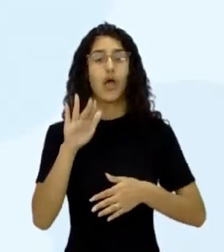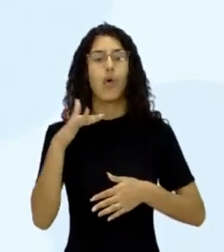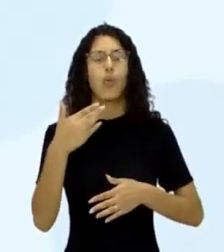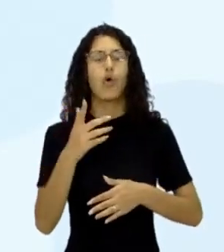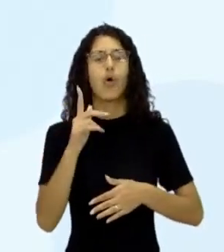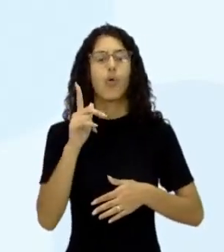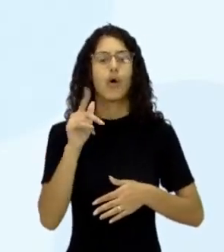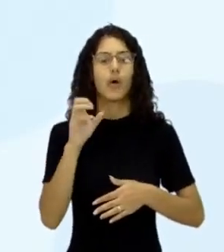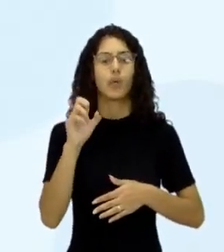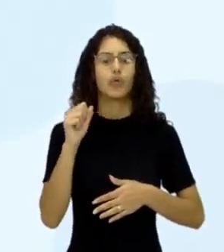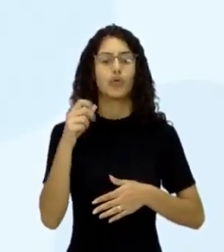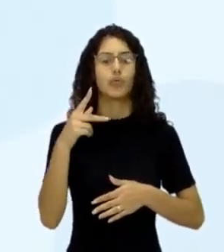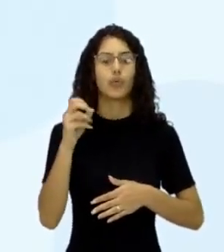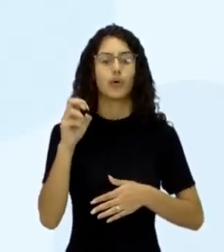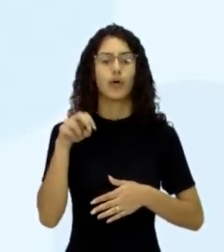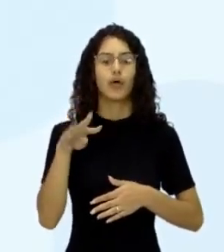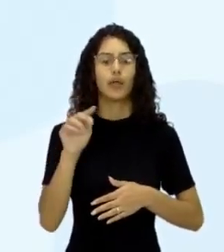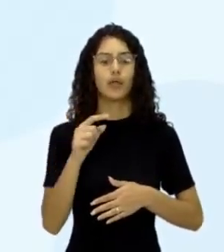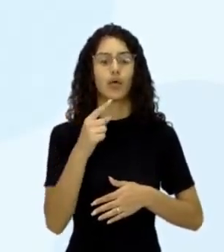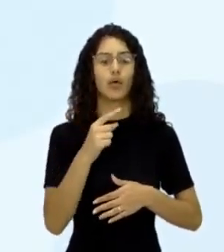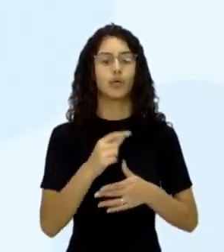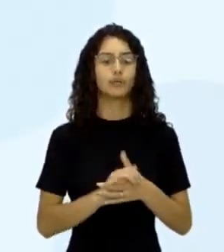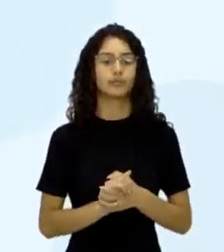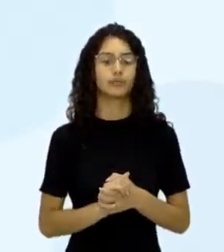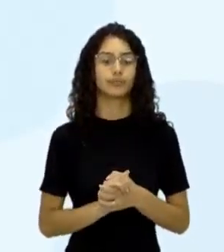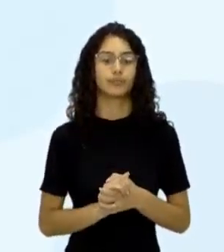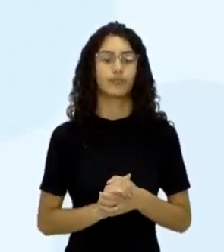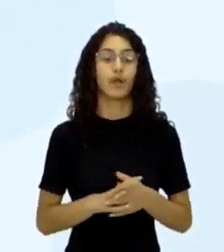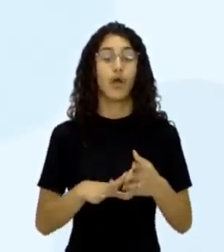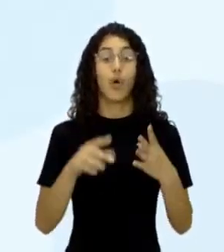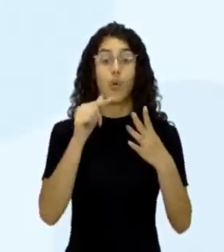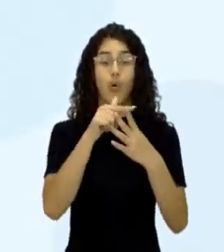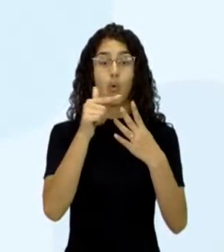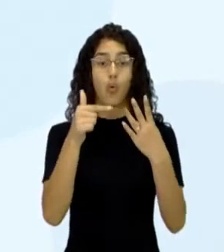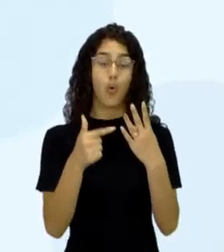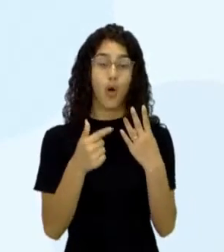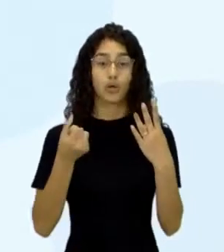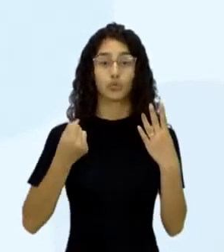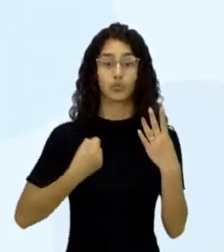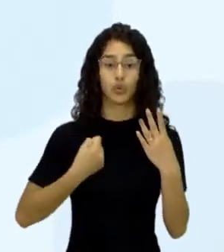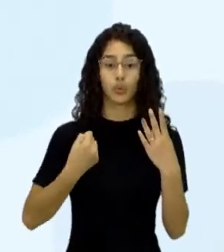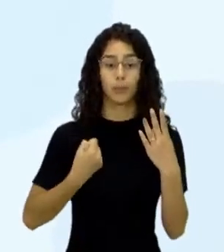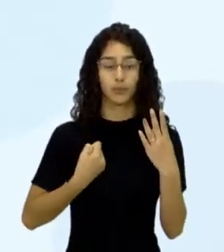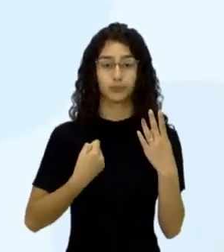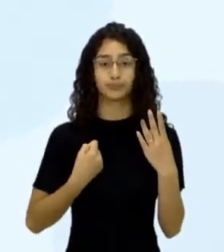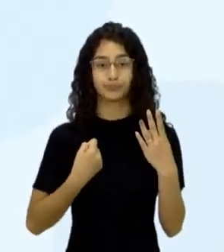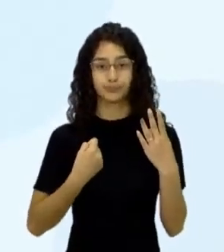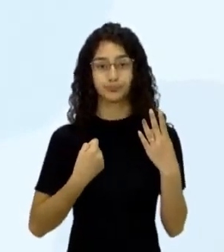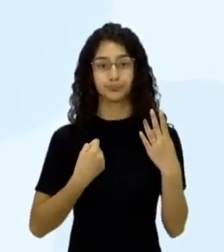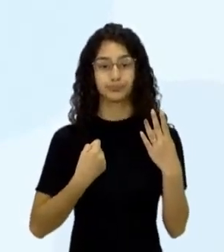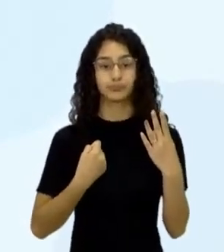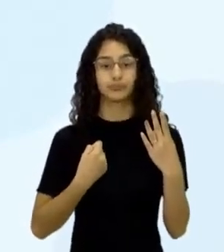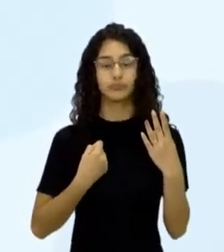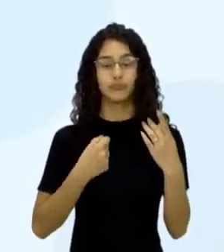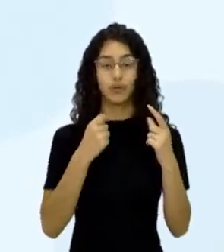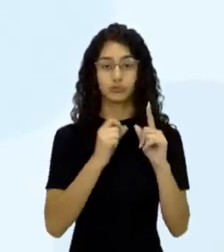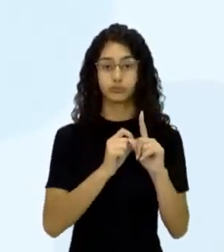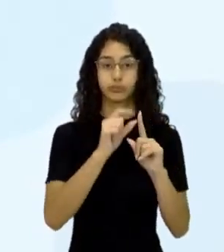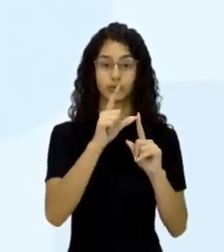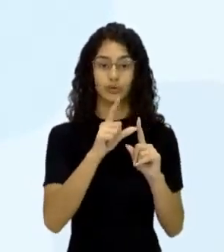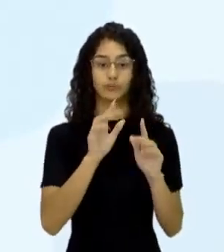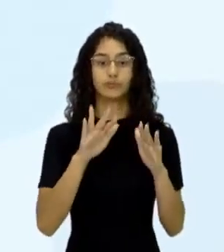da potência, ó? 1, 2, 3, 4. Não são 4 casas decimais que você